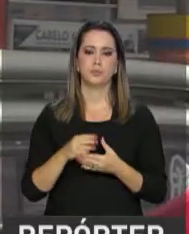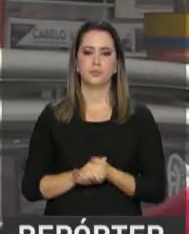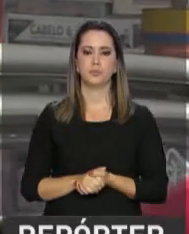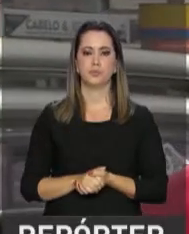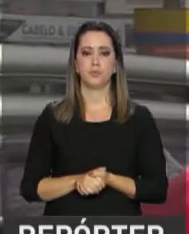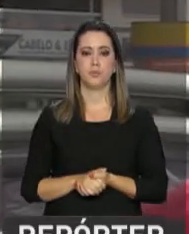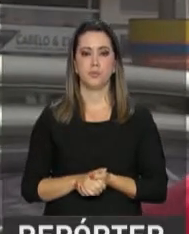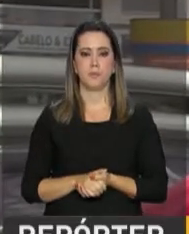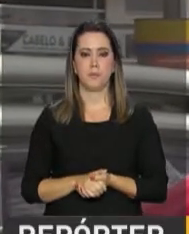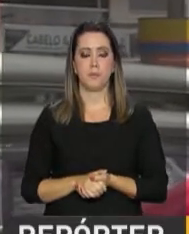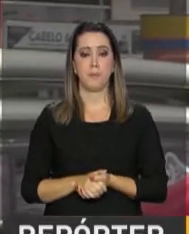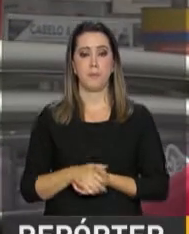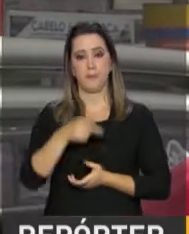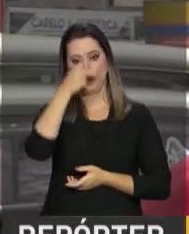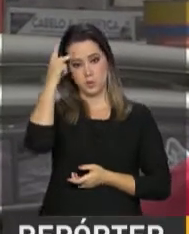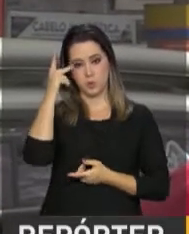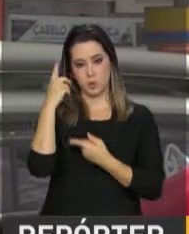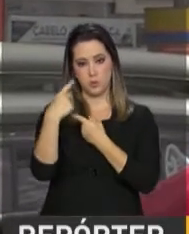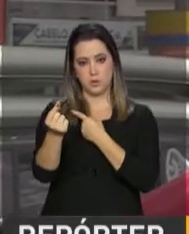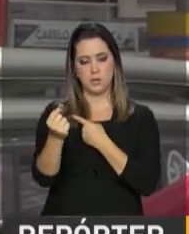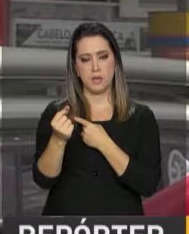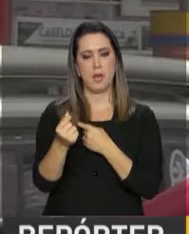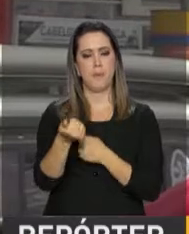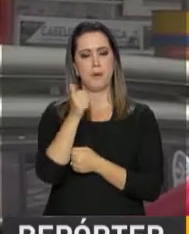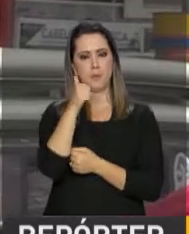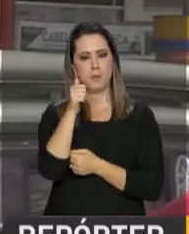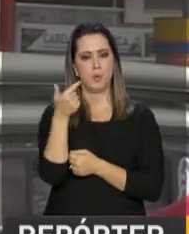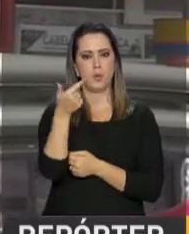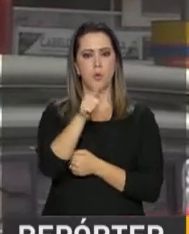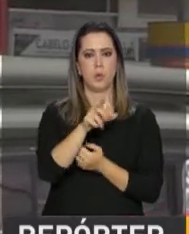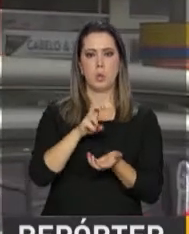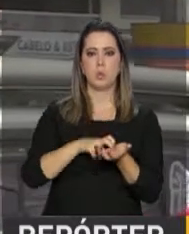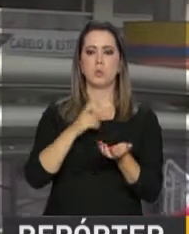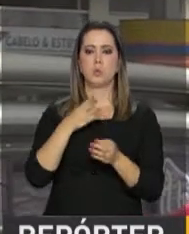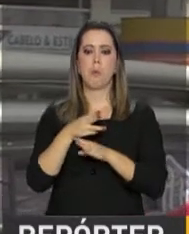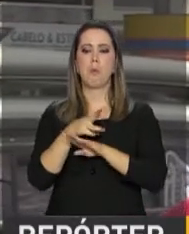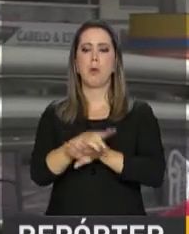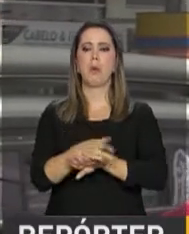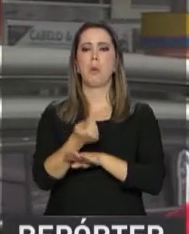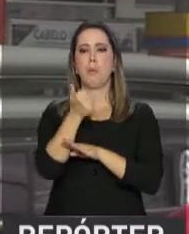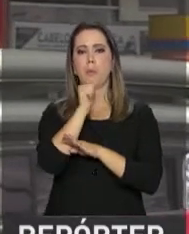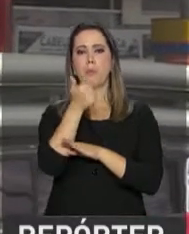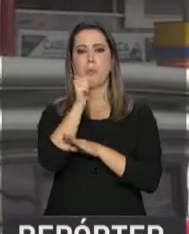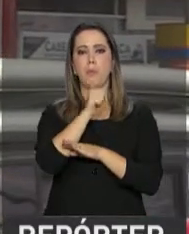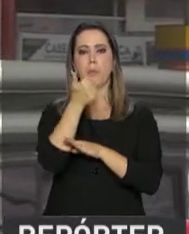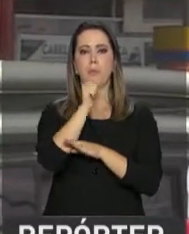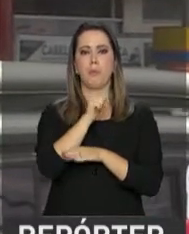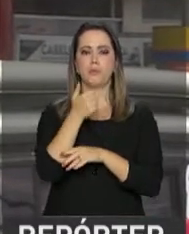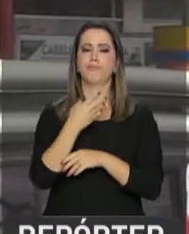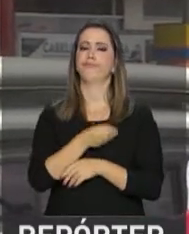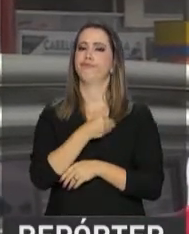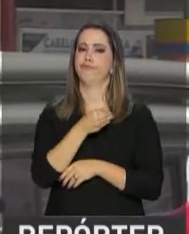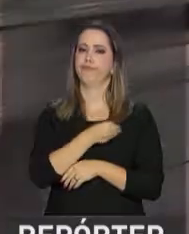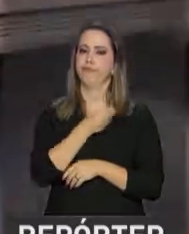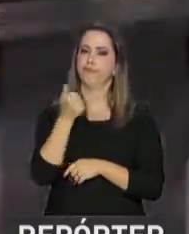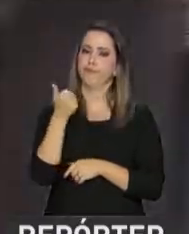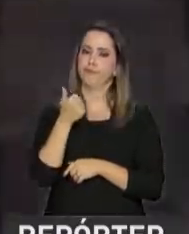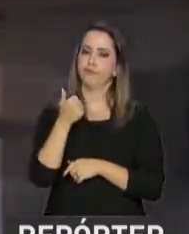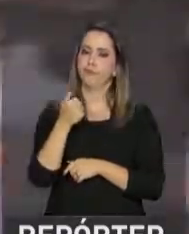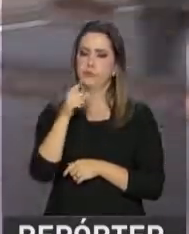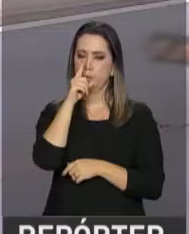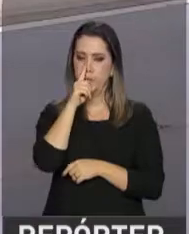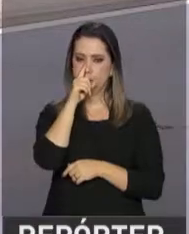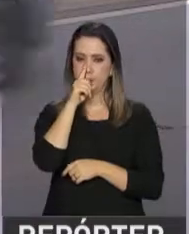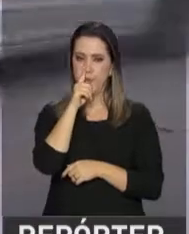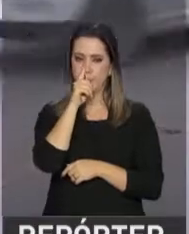pessoal sai para beber, outros amanhece dia, tem muita imprudência no trânsito, né? Põe muito em risco a vida das pessoas. Por isso, a